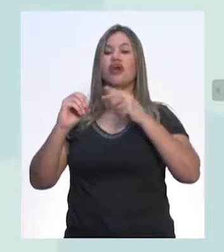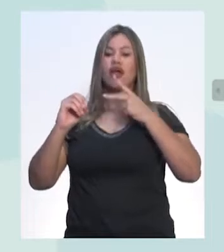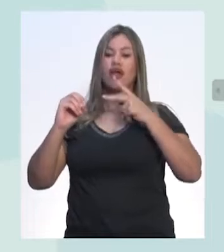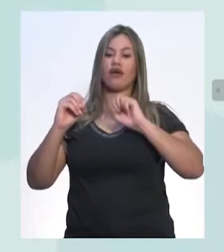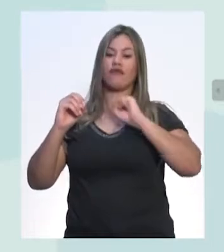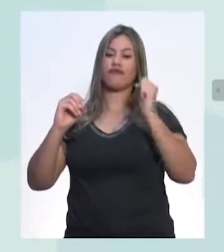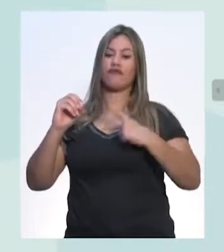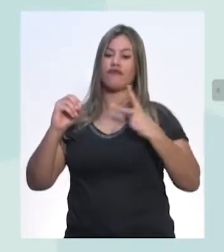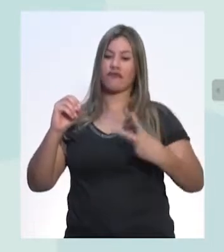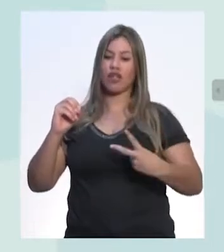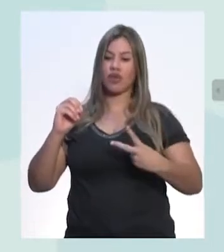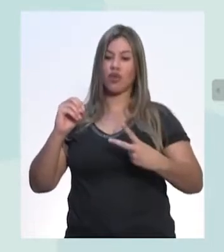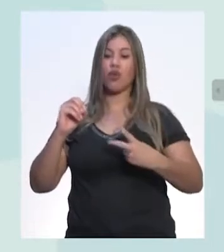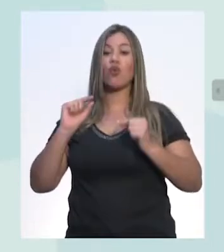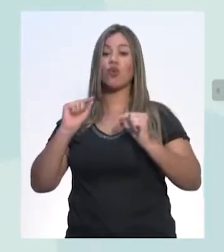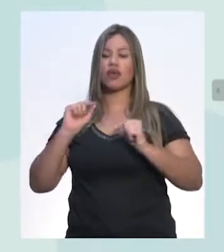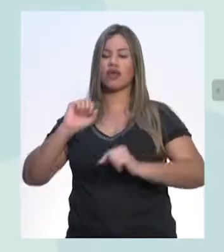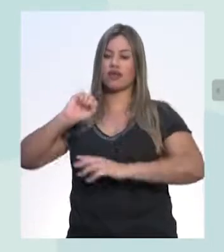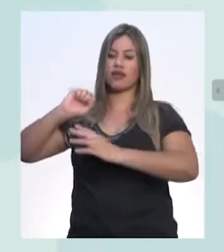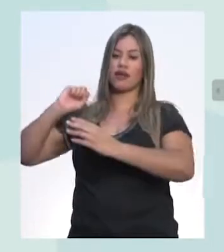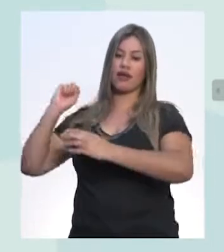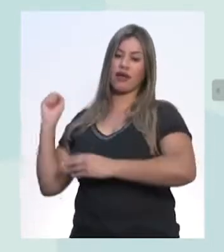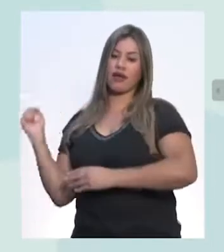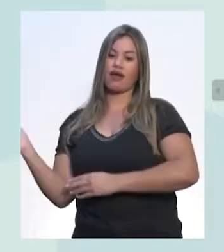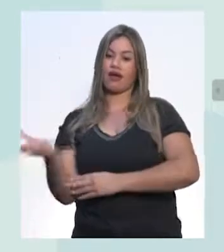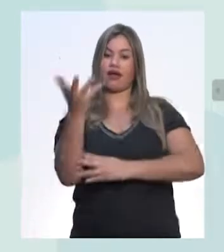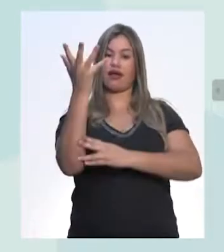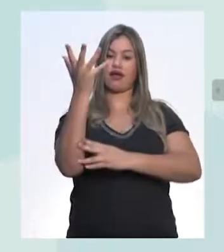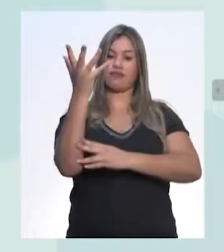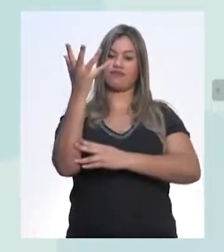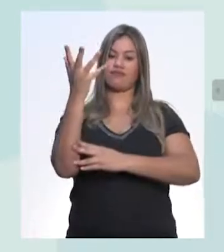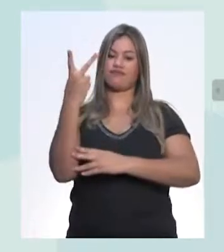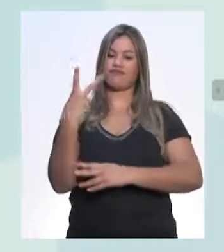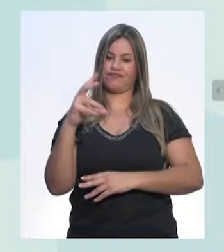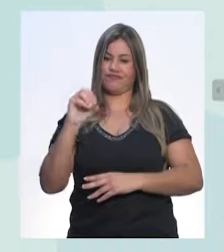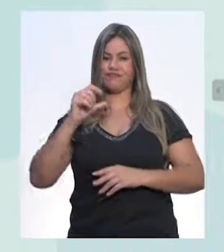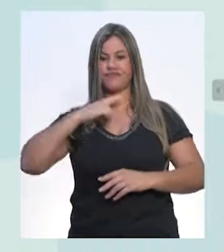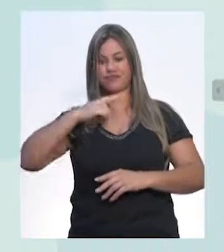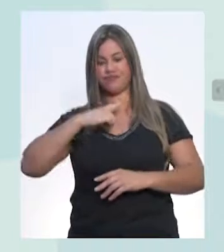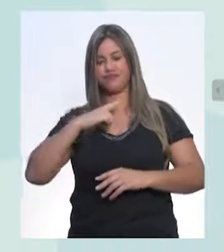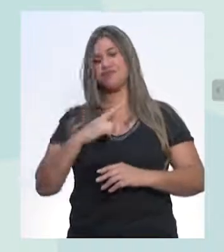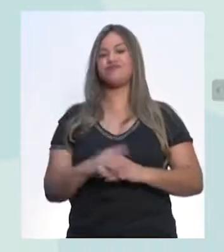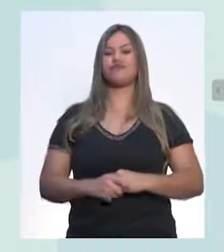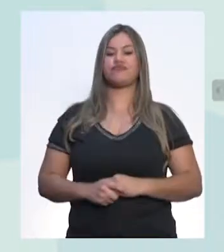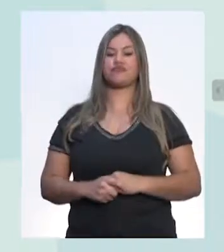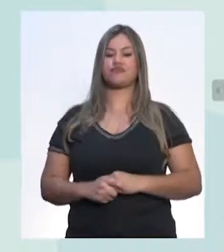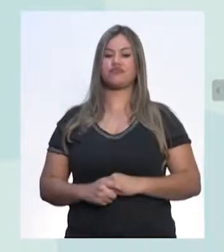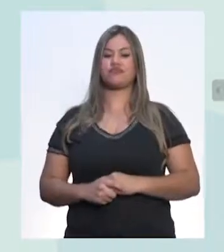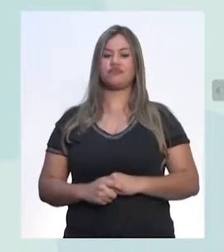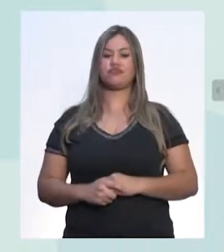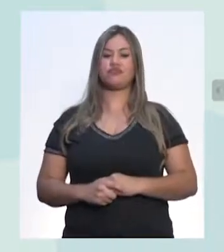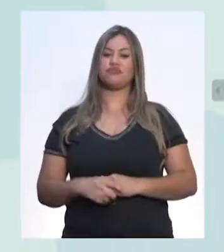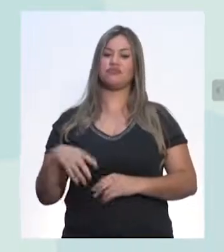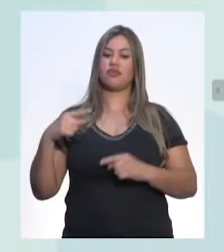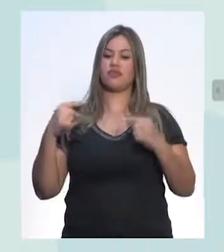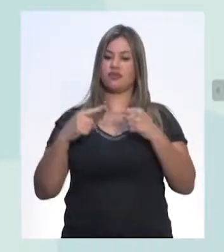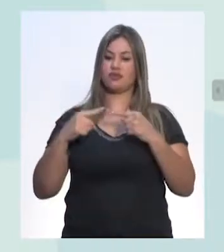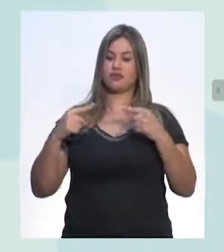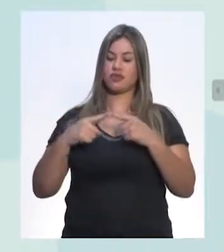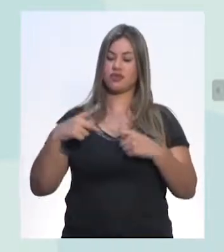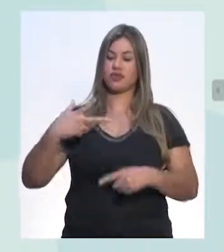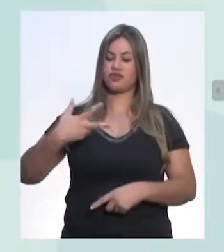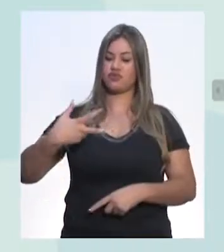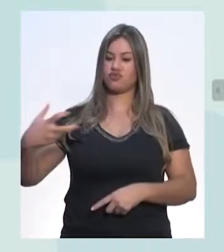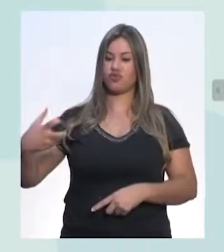ele fez 20 arremessos. Quando eu afirmo isso, eu estou relacionando a minha igualdade,